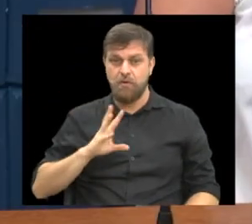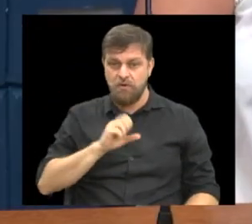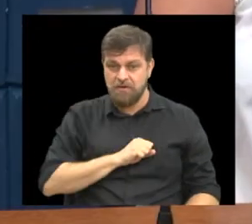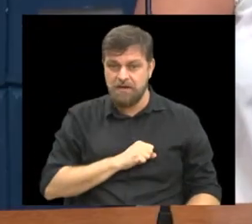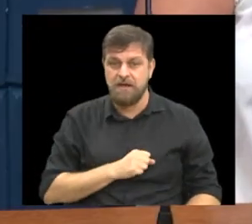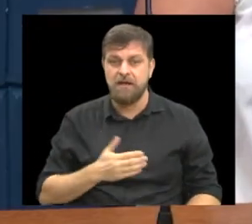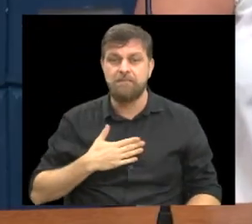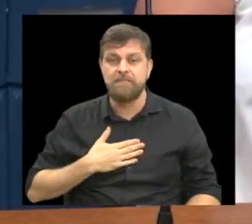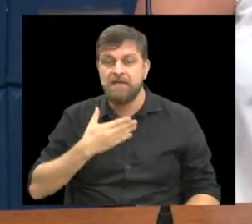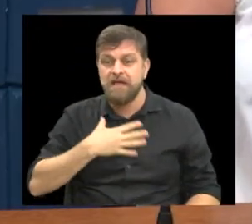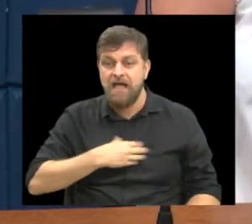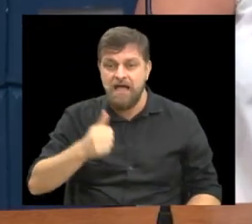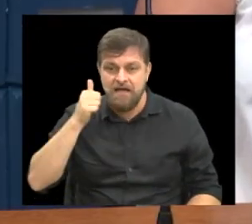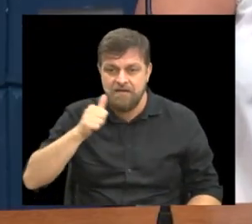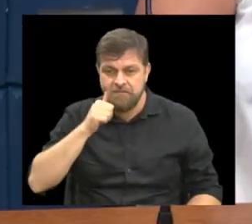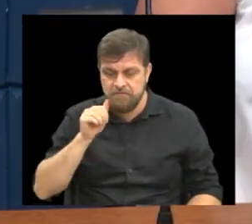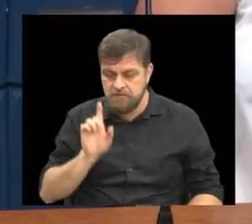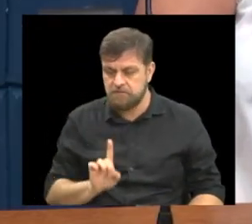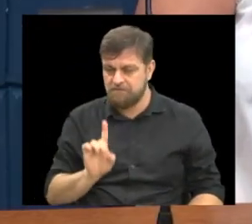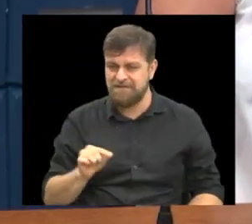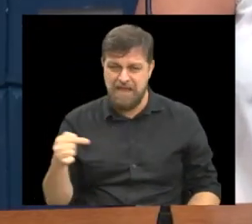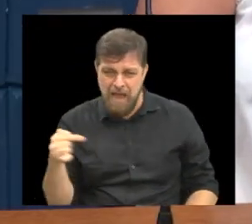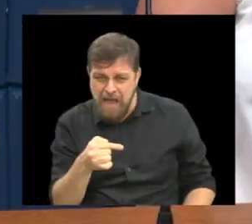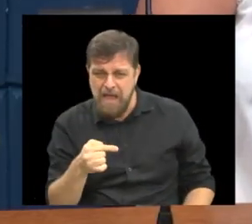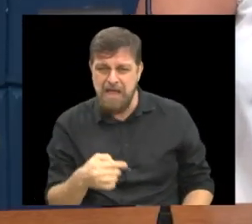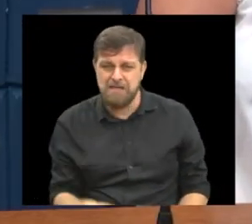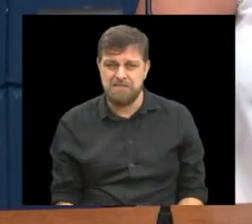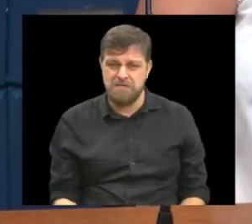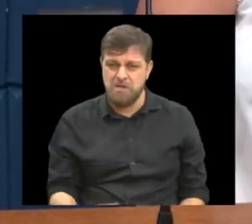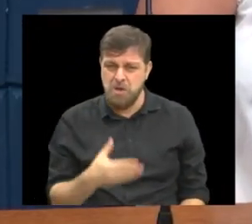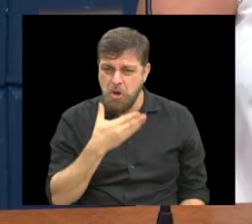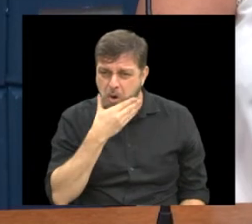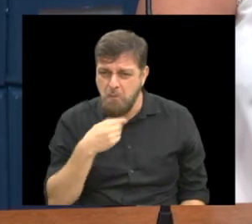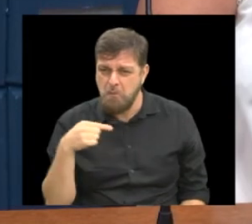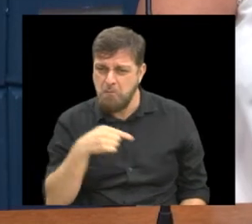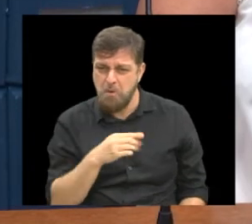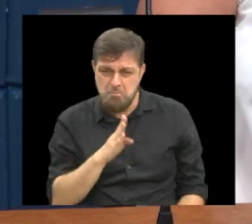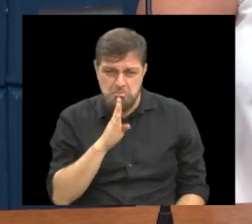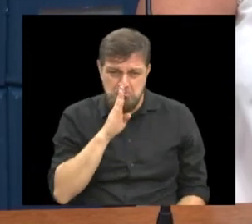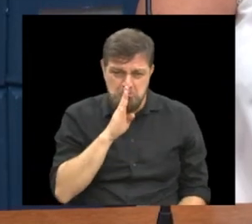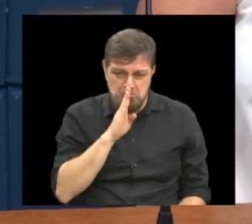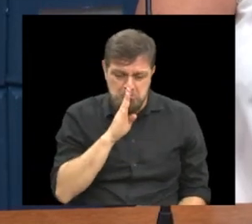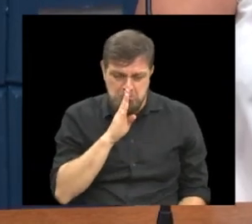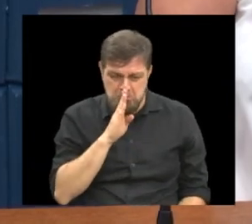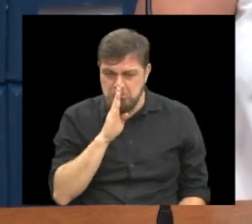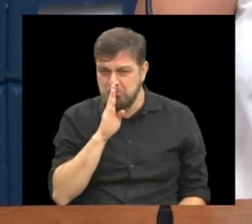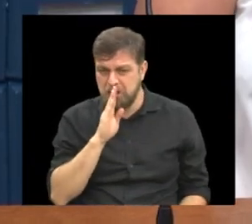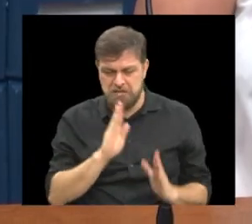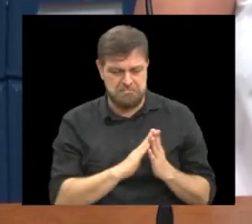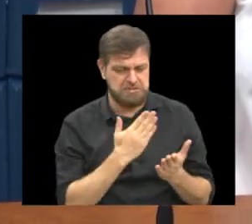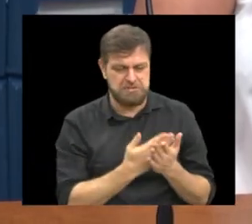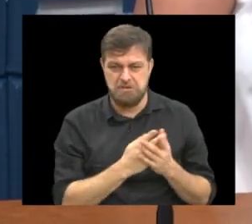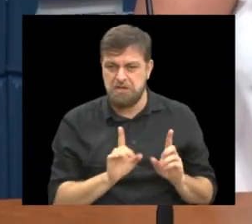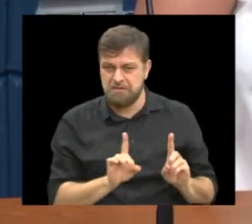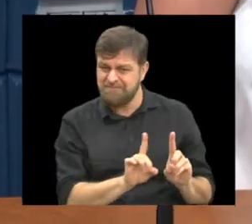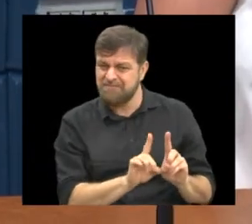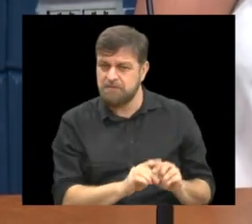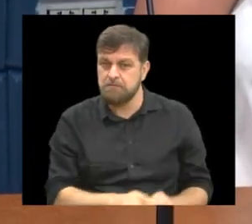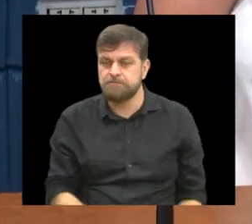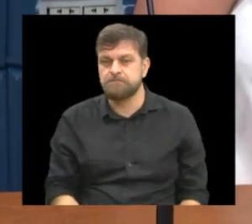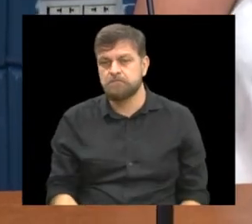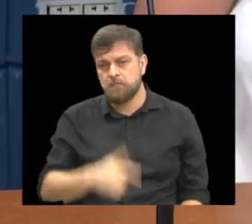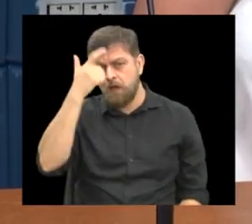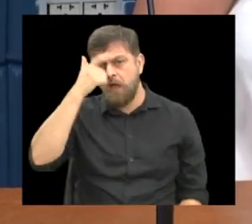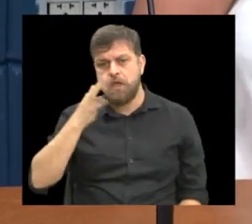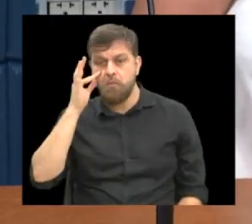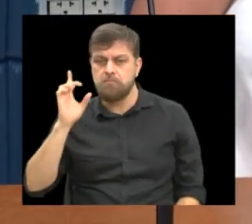sempre chegava em casa e reclamava, né, de um menino que tinha, o menino lá quieto, não conversava, tal. Aí nós fomos na escola perguntar